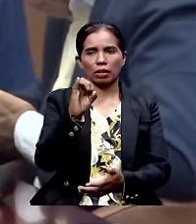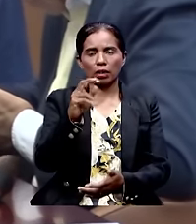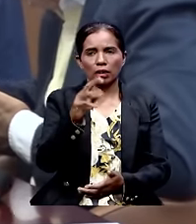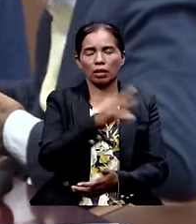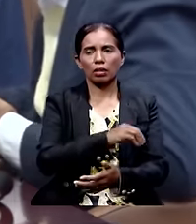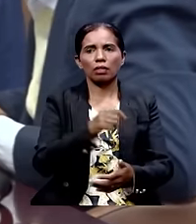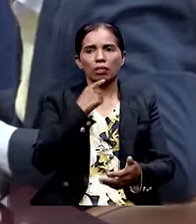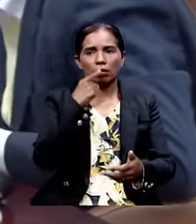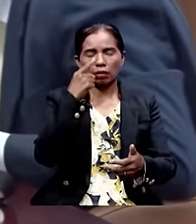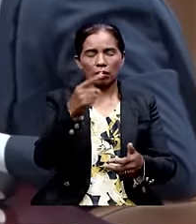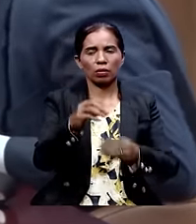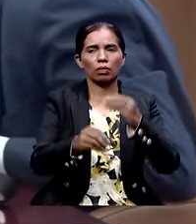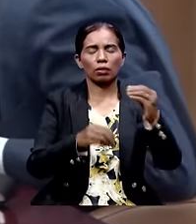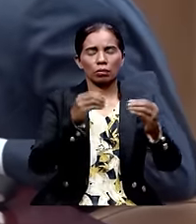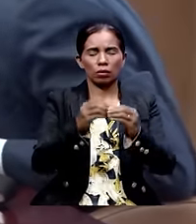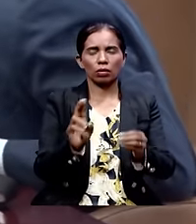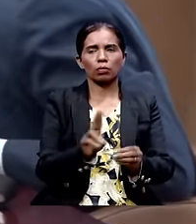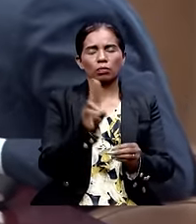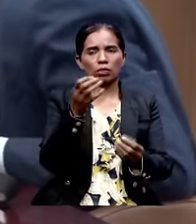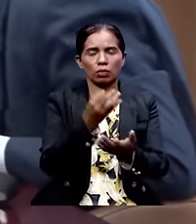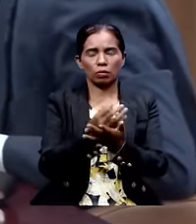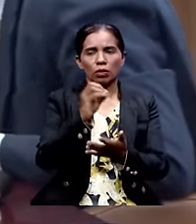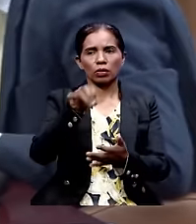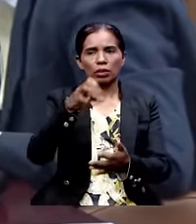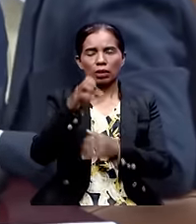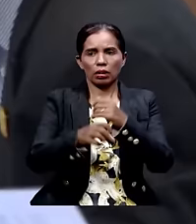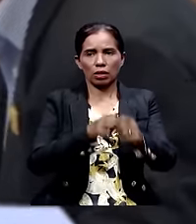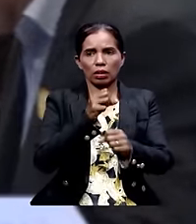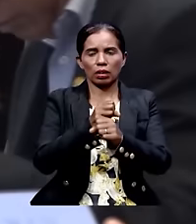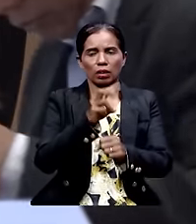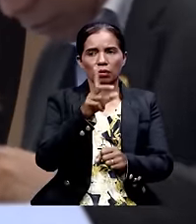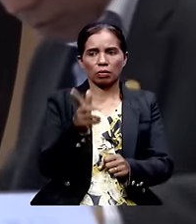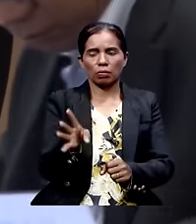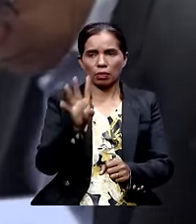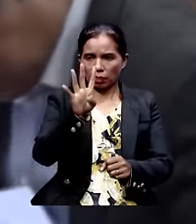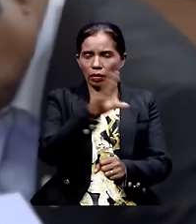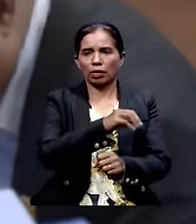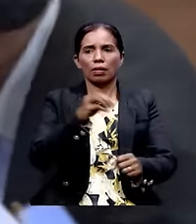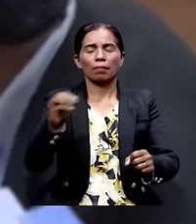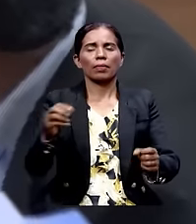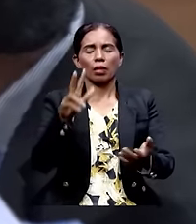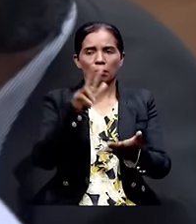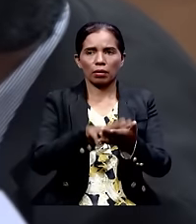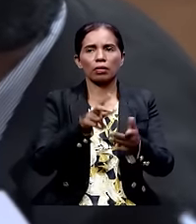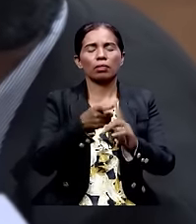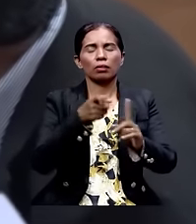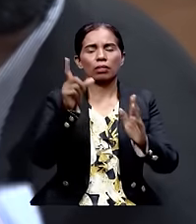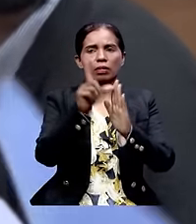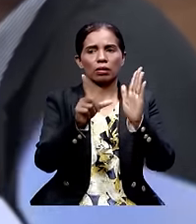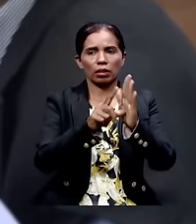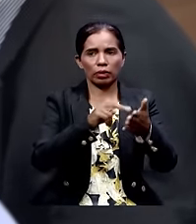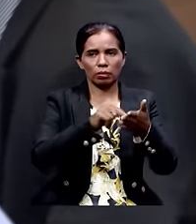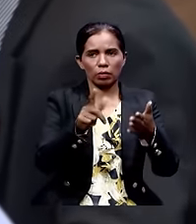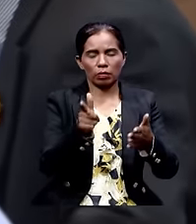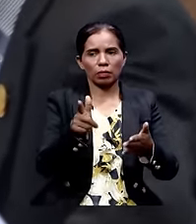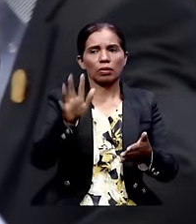Vegas Carroso, quando a execução Orçamento Geral Estado tine Rio Rua Ronulo Recinhat, nebe aprova Rússia Lei Número Ronulo